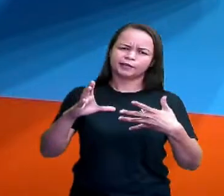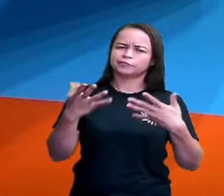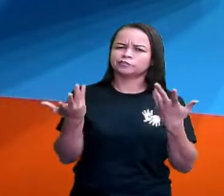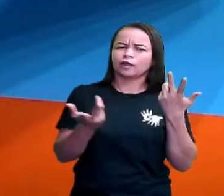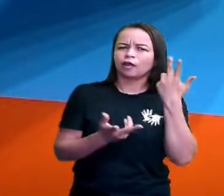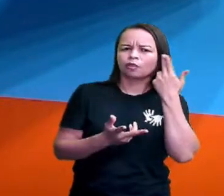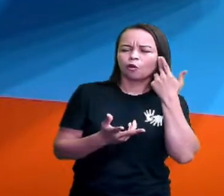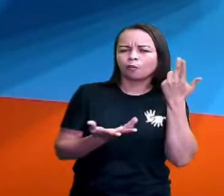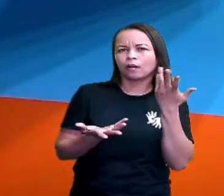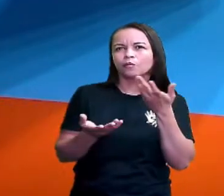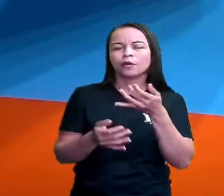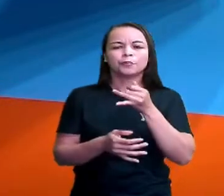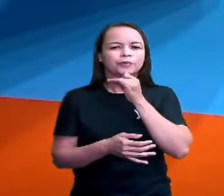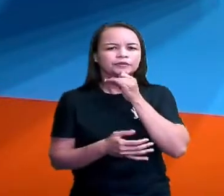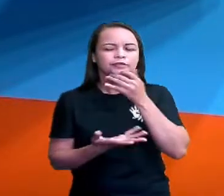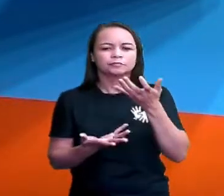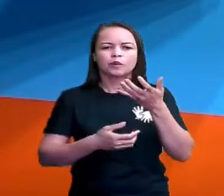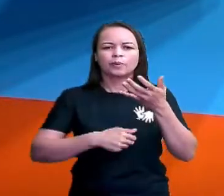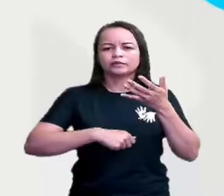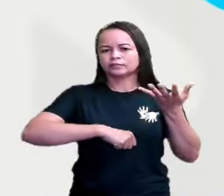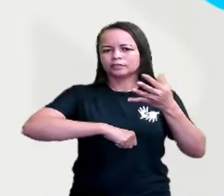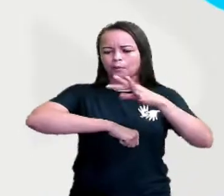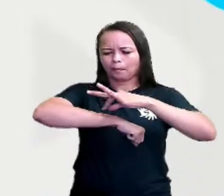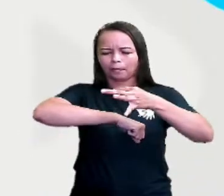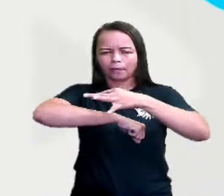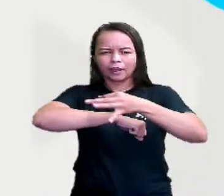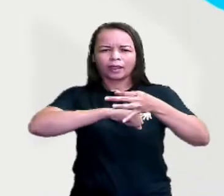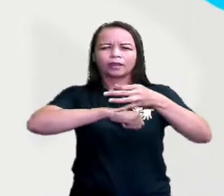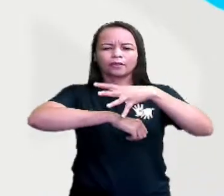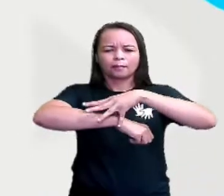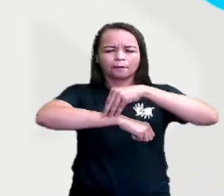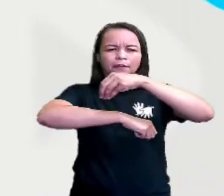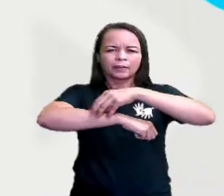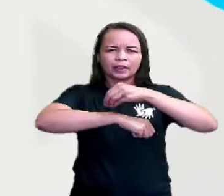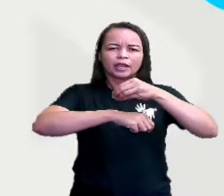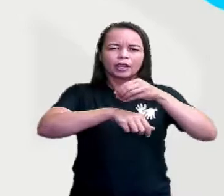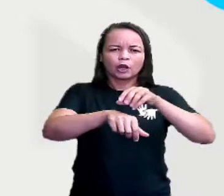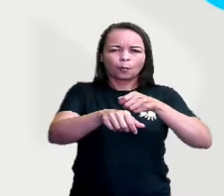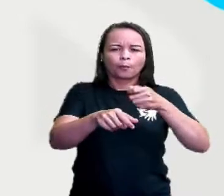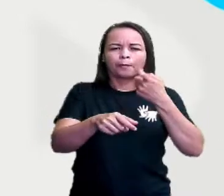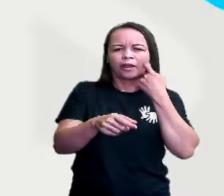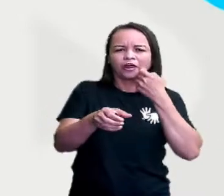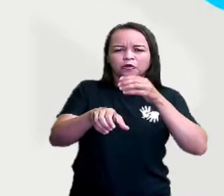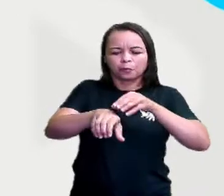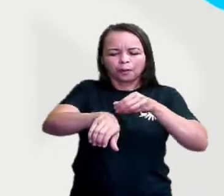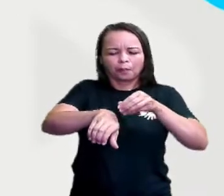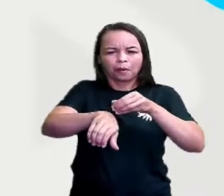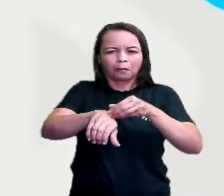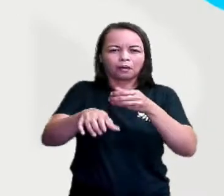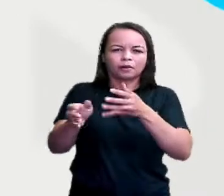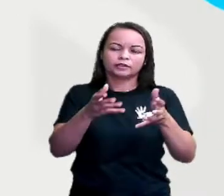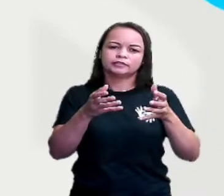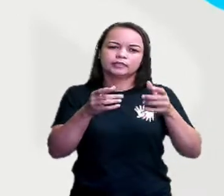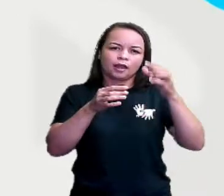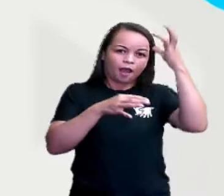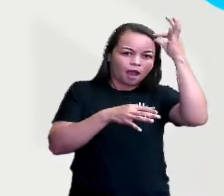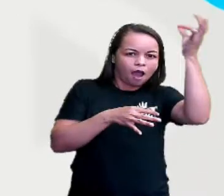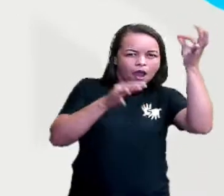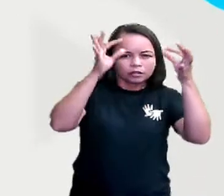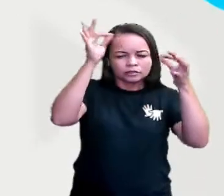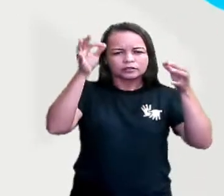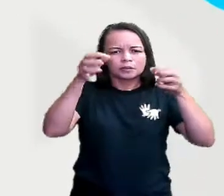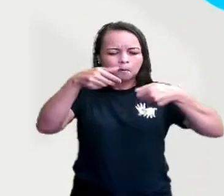certo? Como presença de penas, de pelos, escamas, bicos, garras, antenas, patas